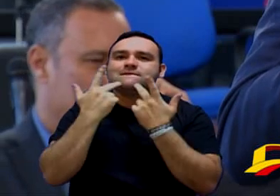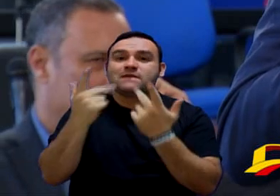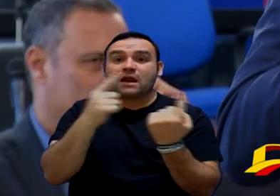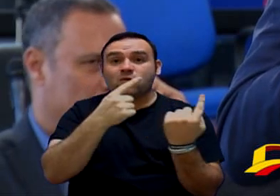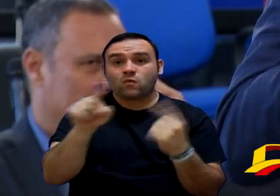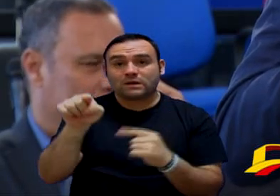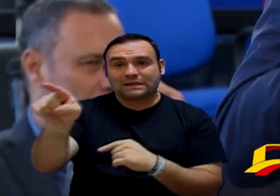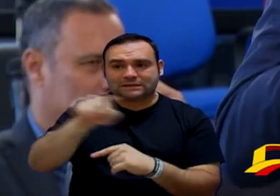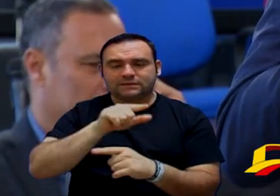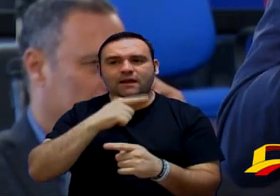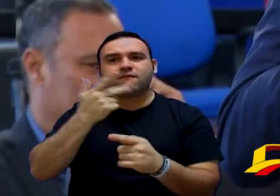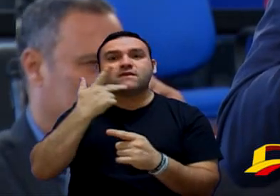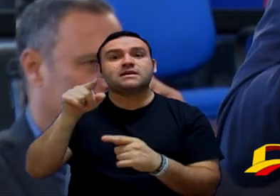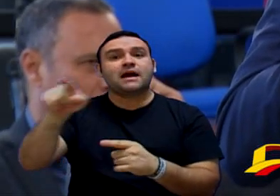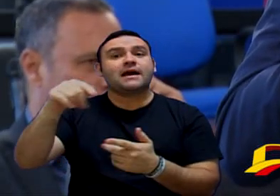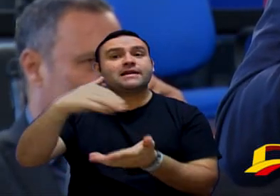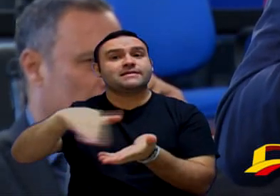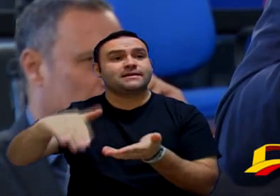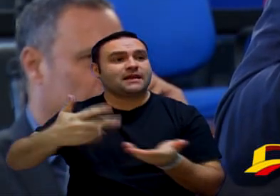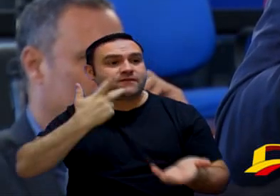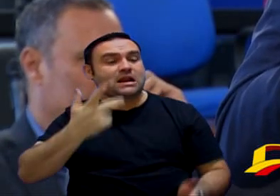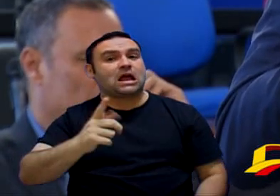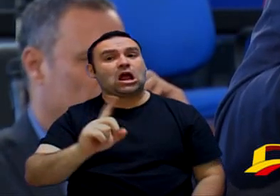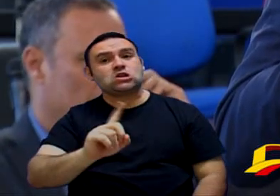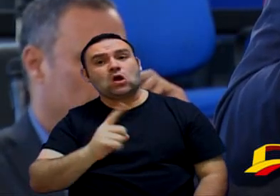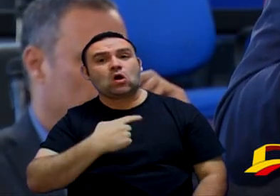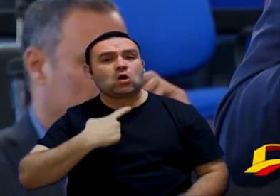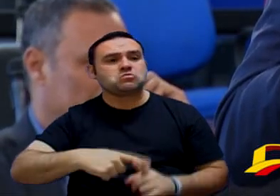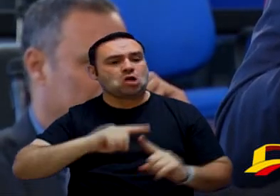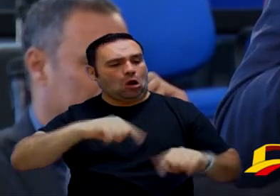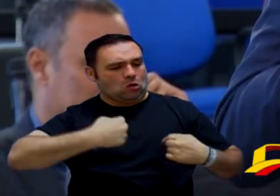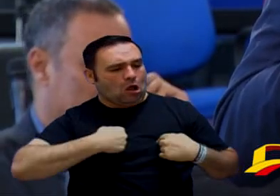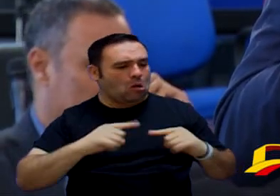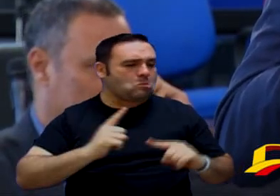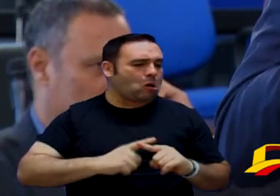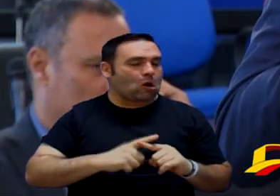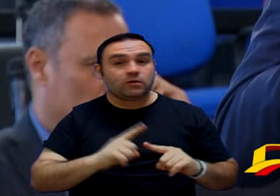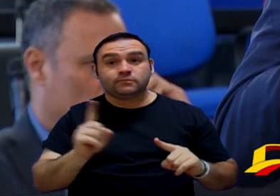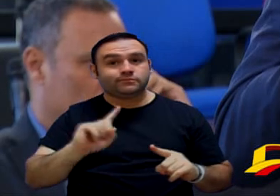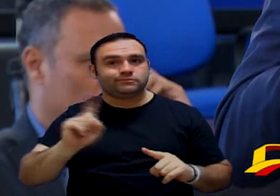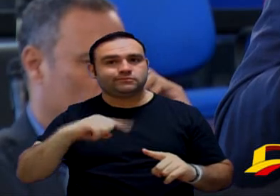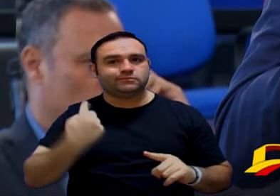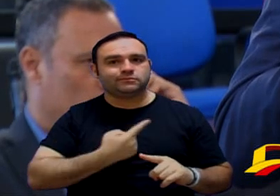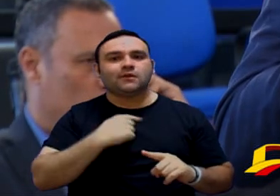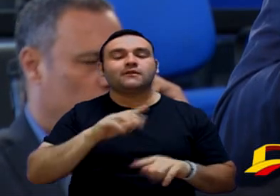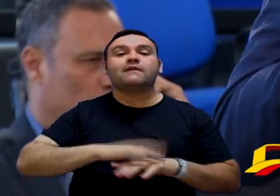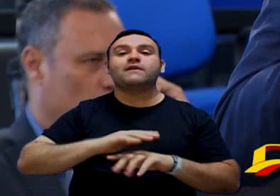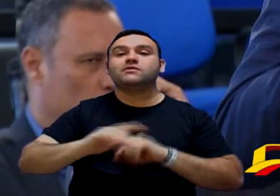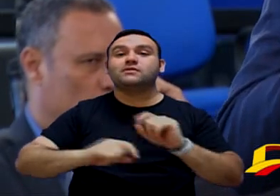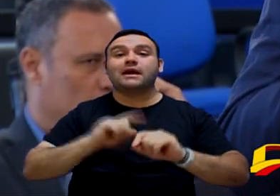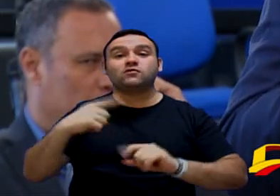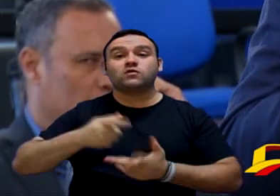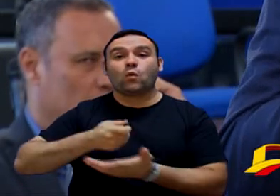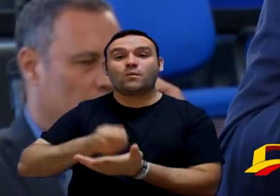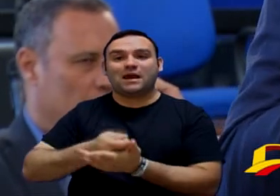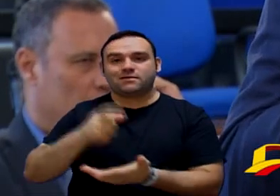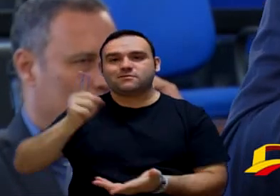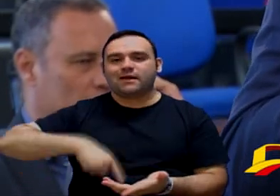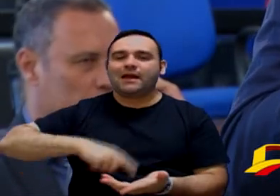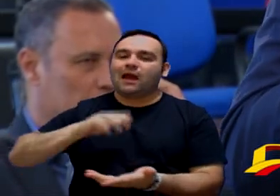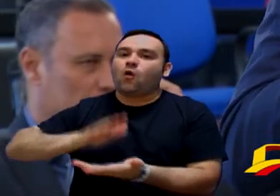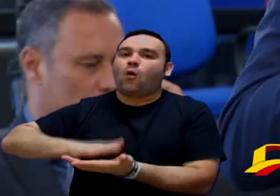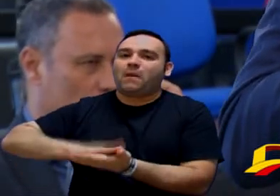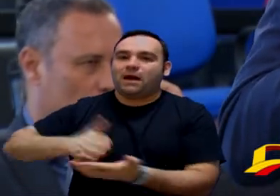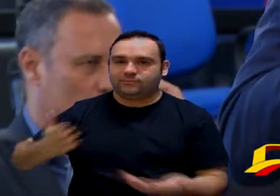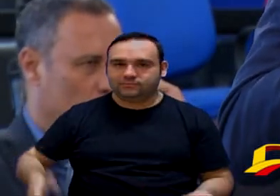de secretário aí o secretário vem falar que não porque eles estão fazendo isso não nós não estamos fazendo isso nós estamos fazendo a nossa obrigação é